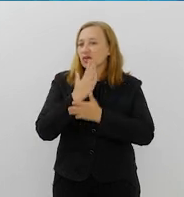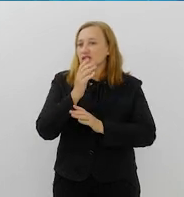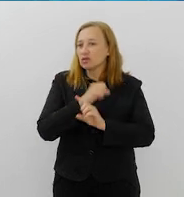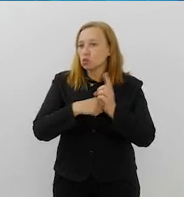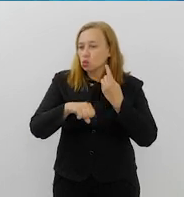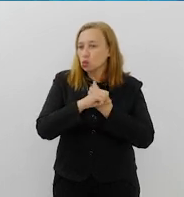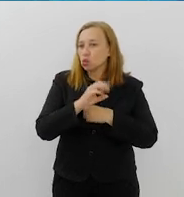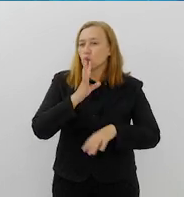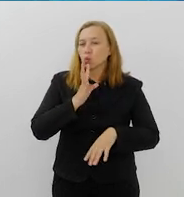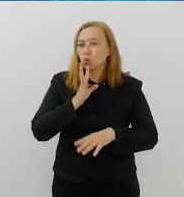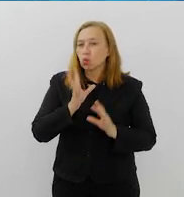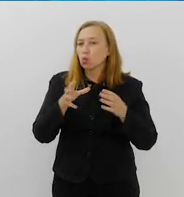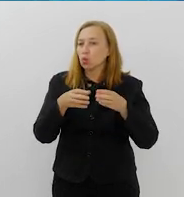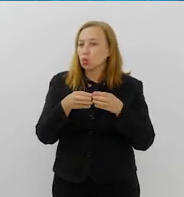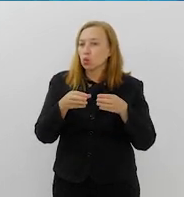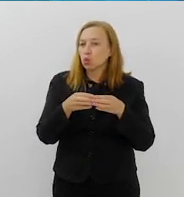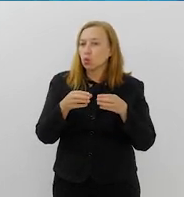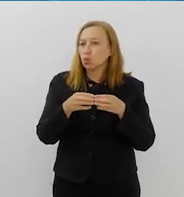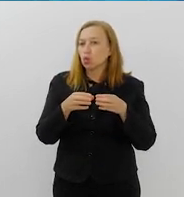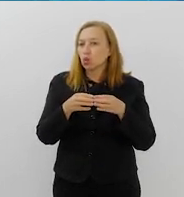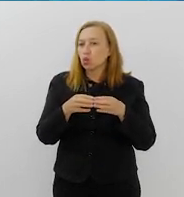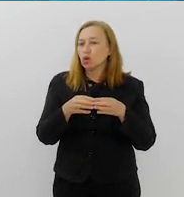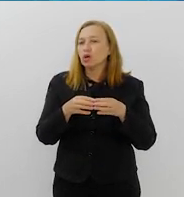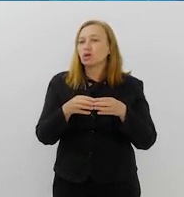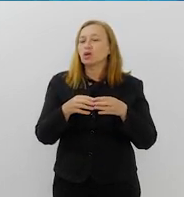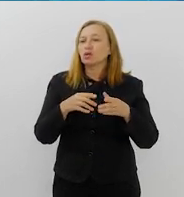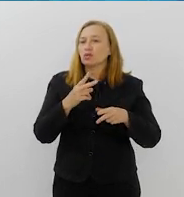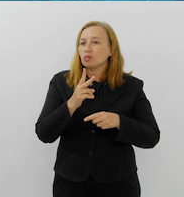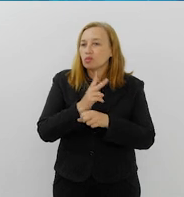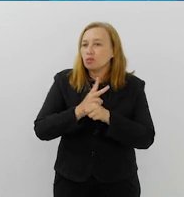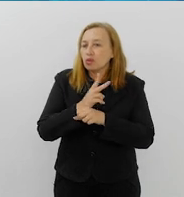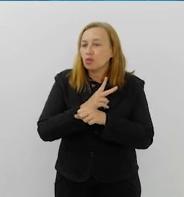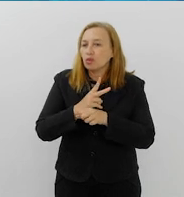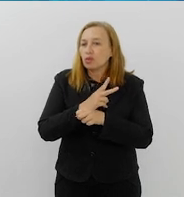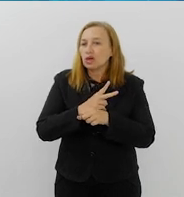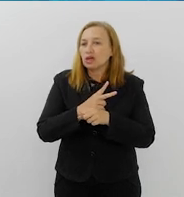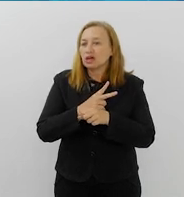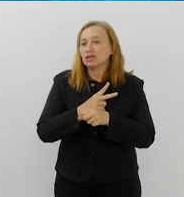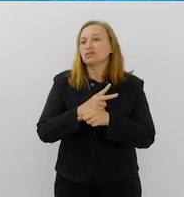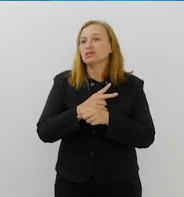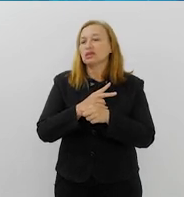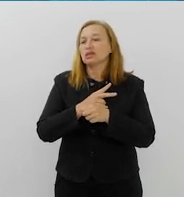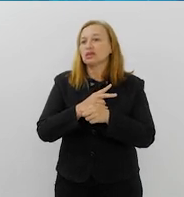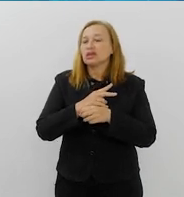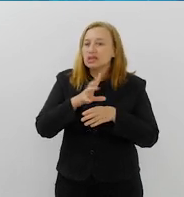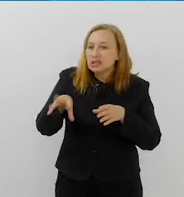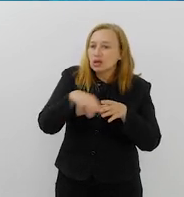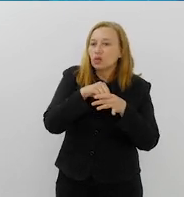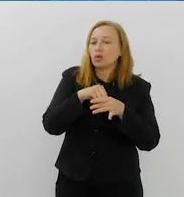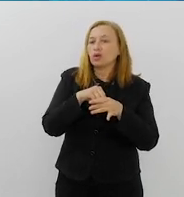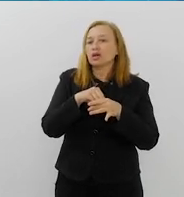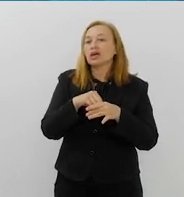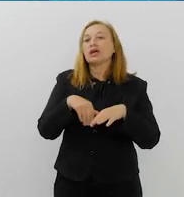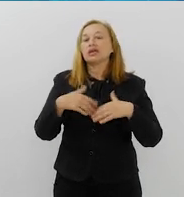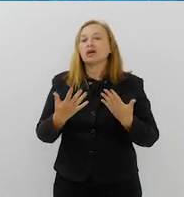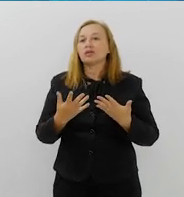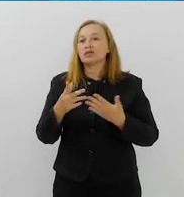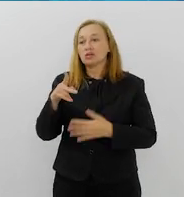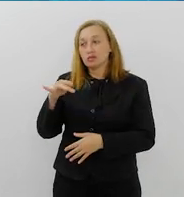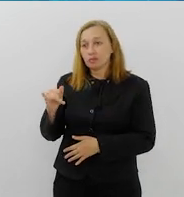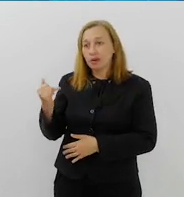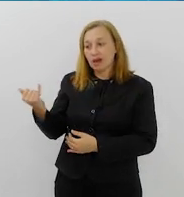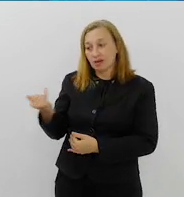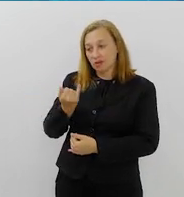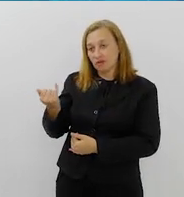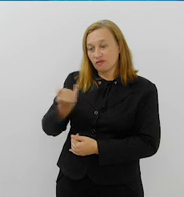precisando da aprovação social, reconhecimento do grupo, né? Busca de identidade. Então, são a faixa mais vulnerável. Se os pais